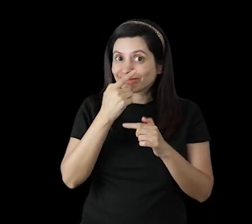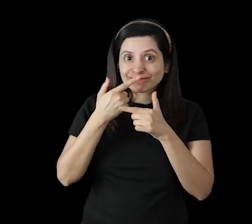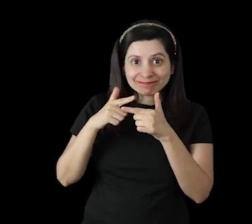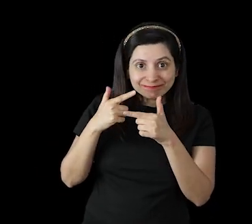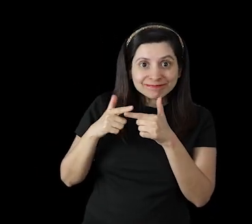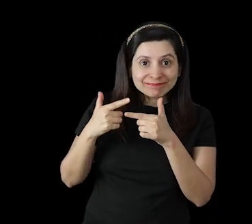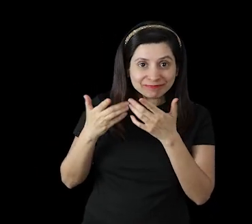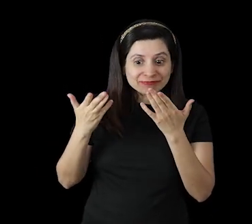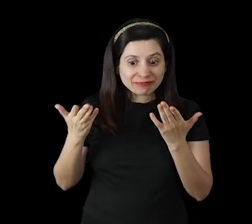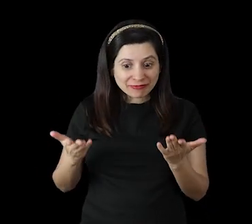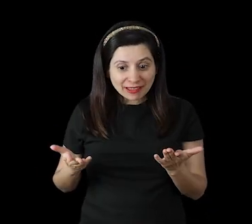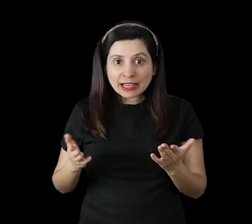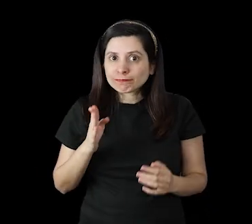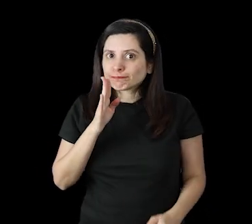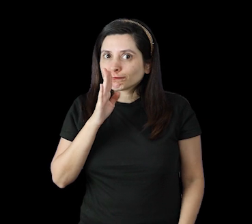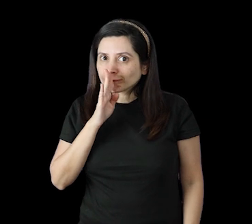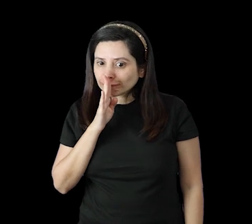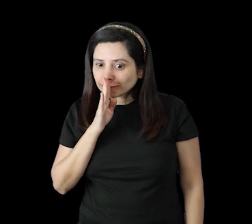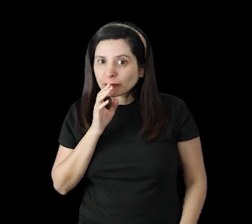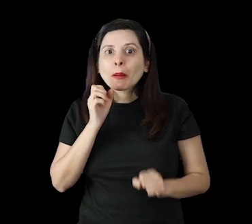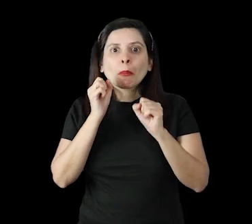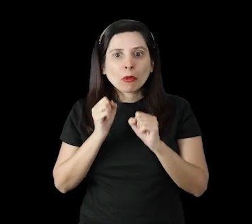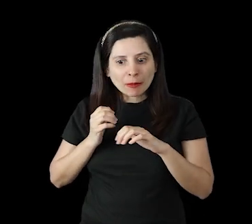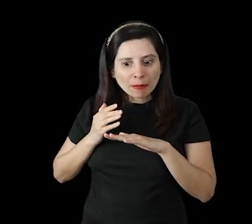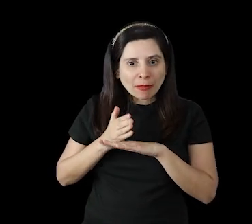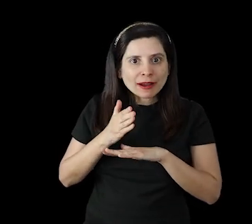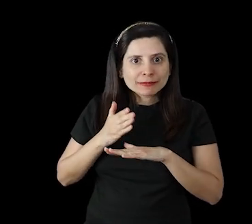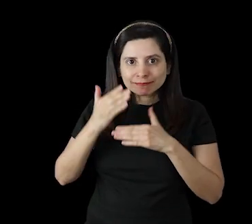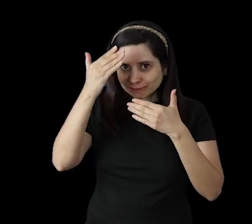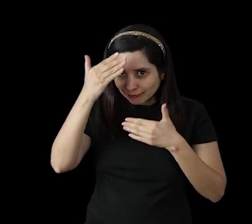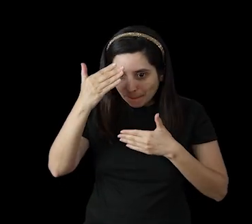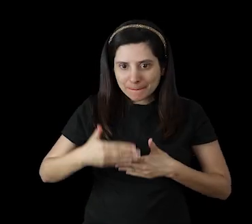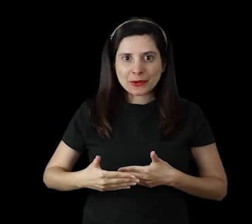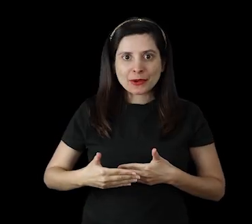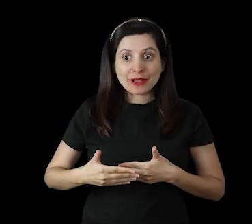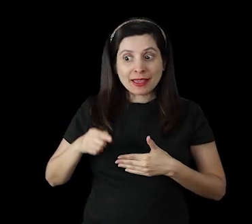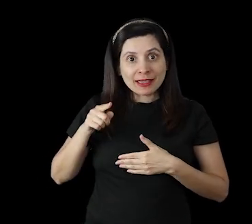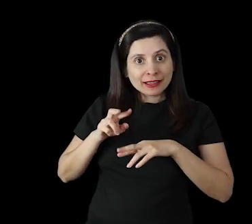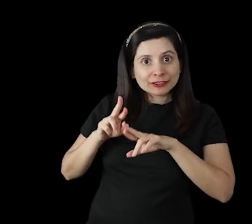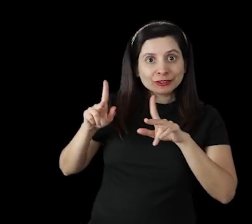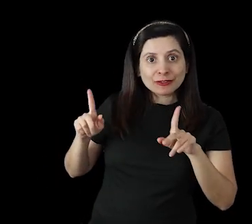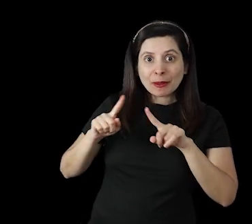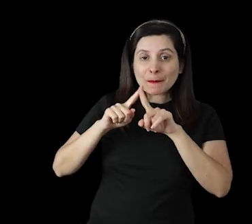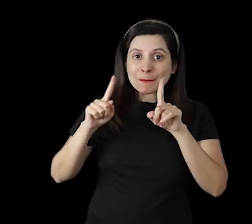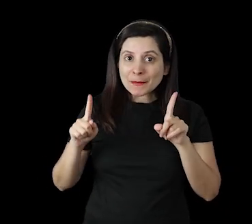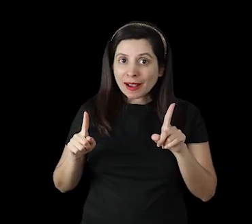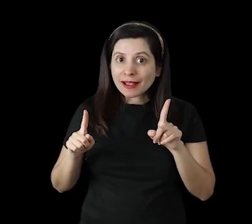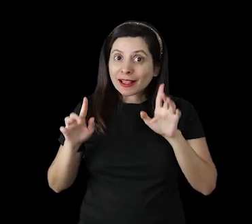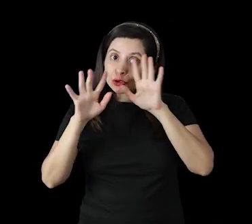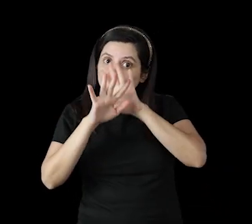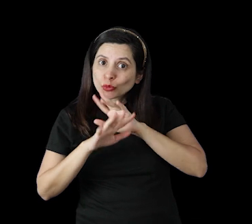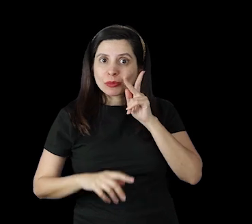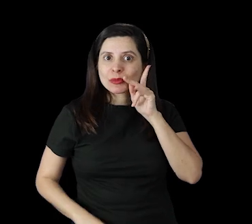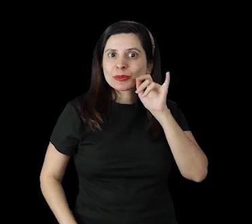voto de silêncio para poder participar da prova. Então, embora ele seja diferente, ele é muito uma sombra do pai.